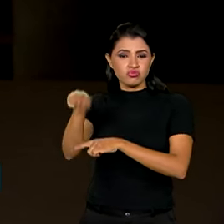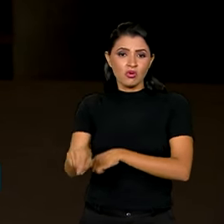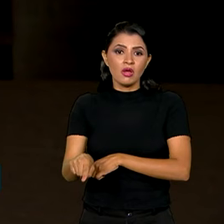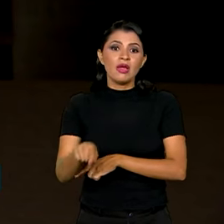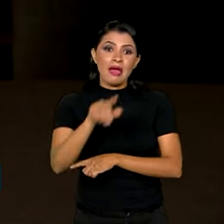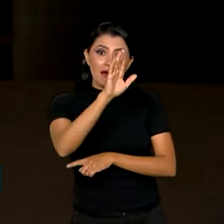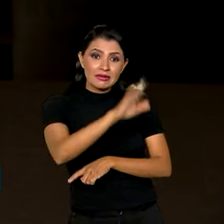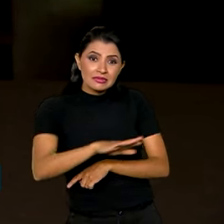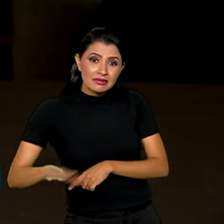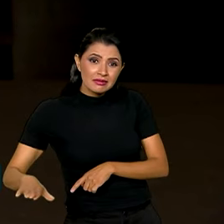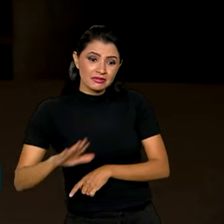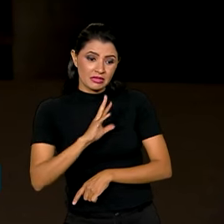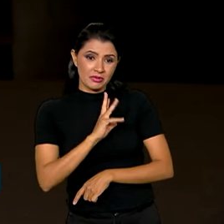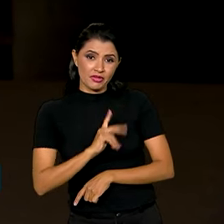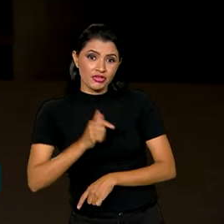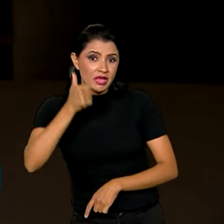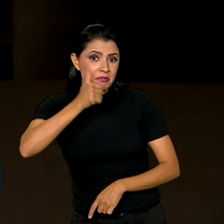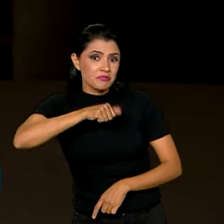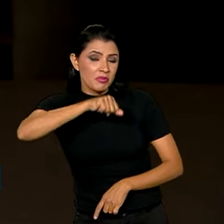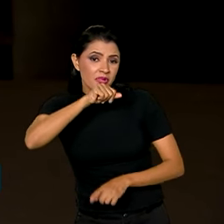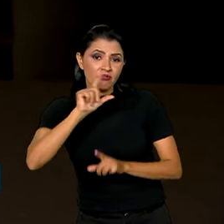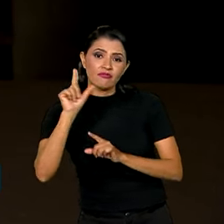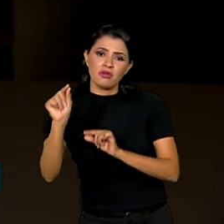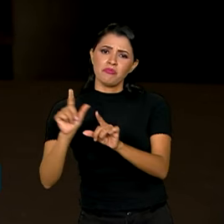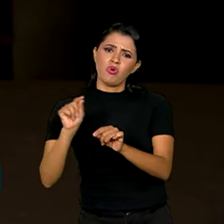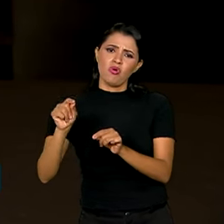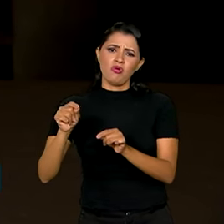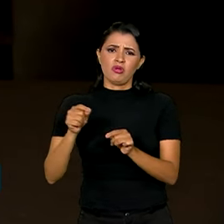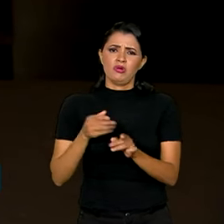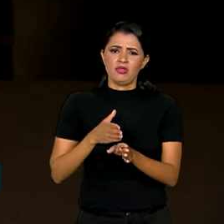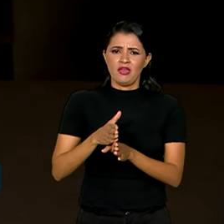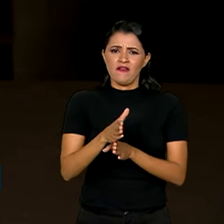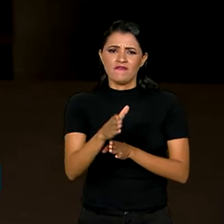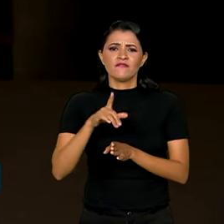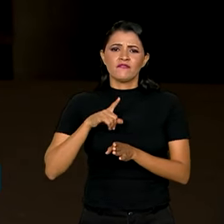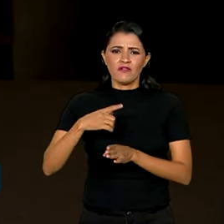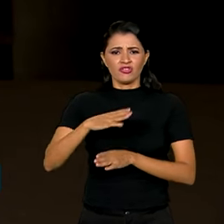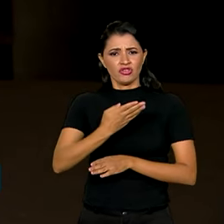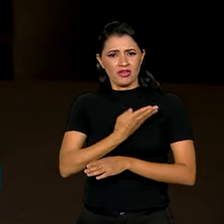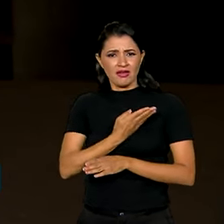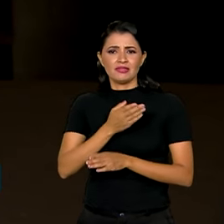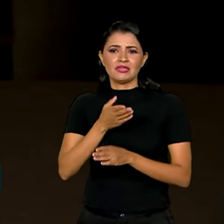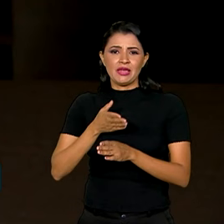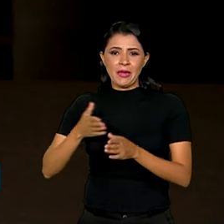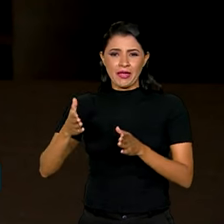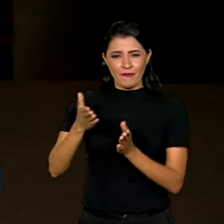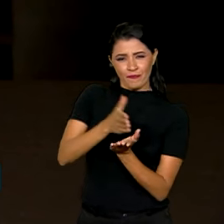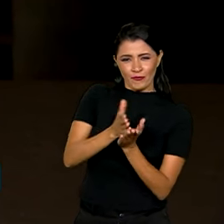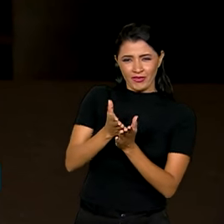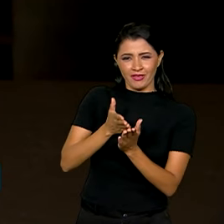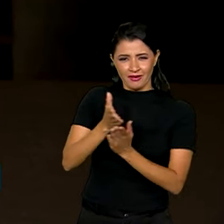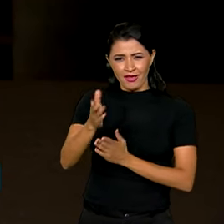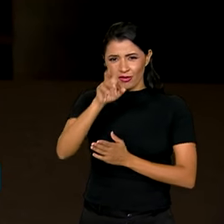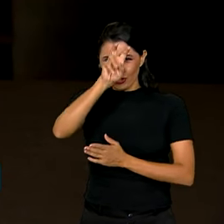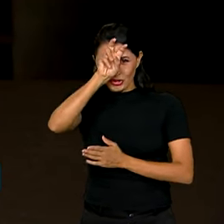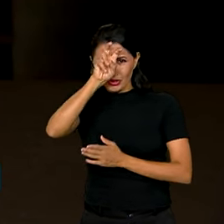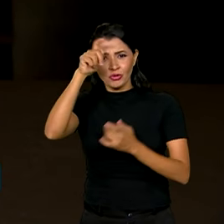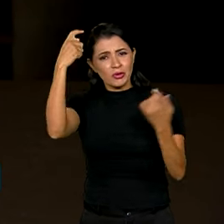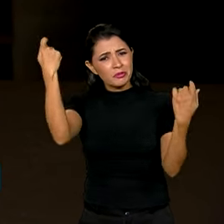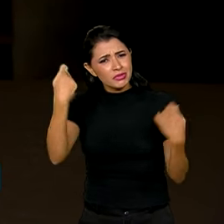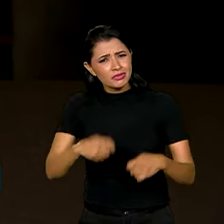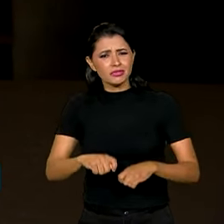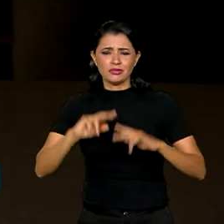suas mães deixem a faixa de Gaza através de fronteira com o Egito. É preciso que haja um mínimo